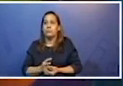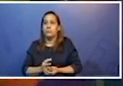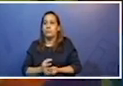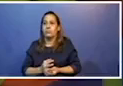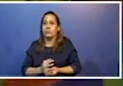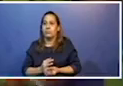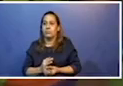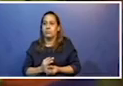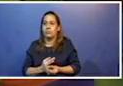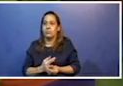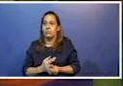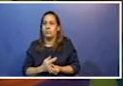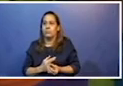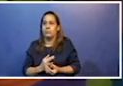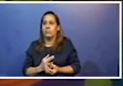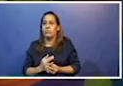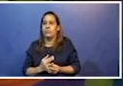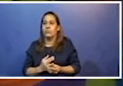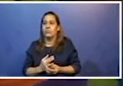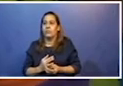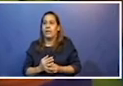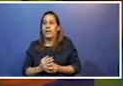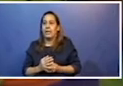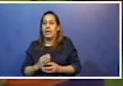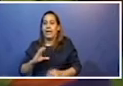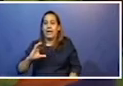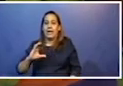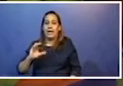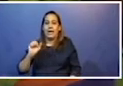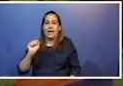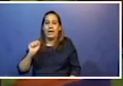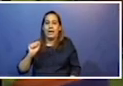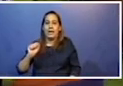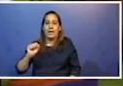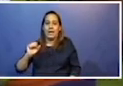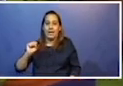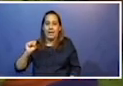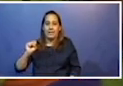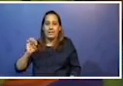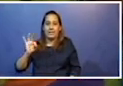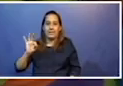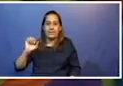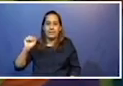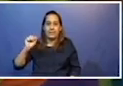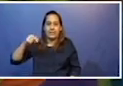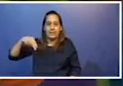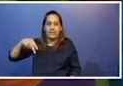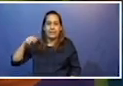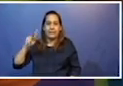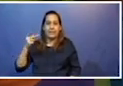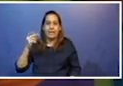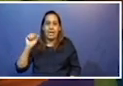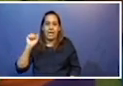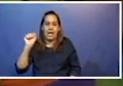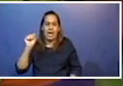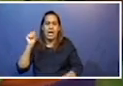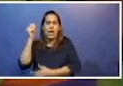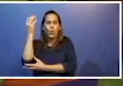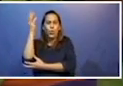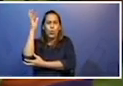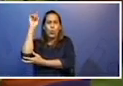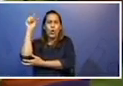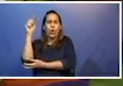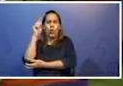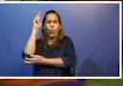castanhas deliciosas que a gente usa. A castanheira do Brasil é uma das espécies de árvore mais altas da